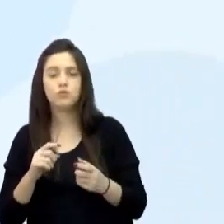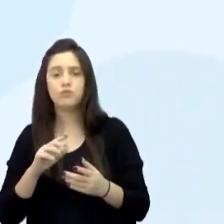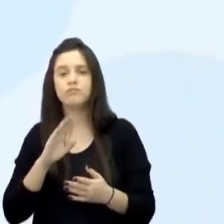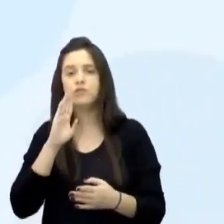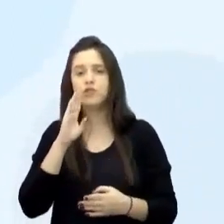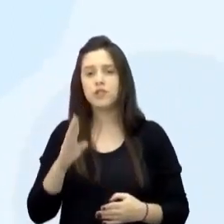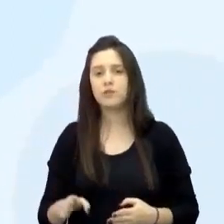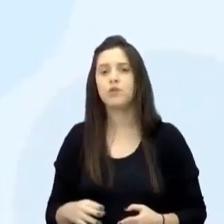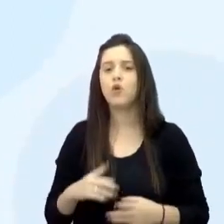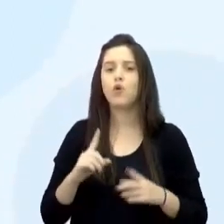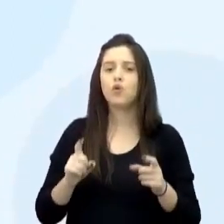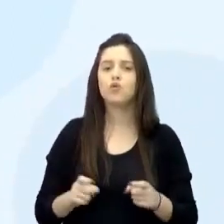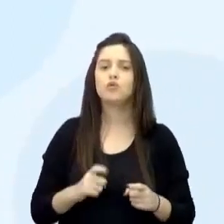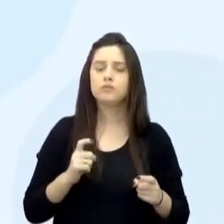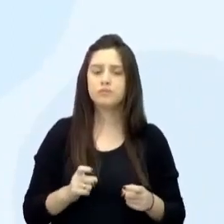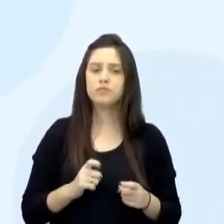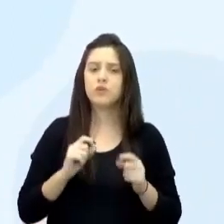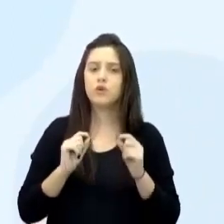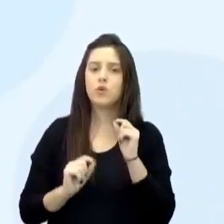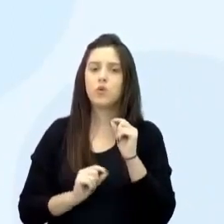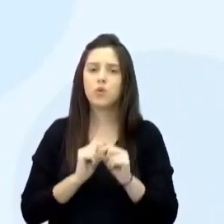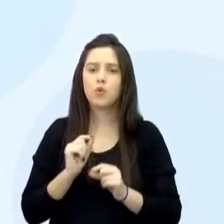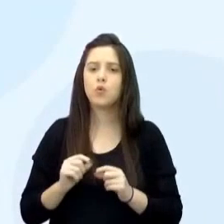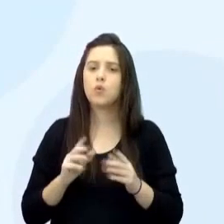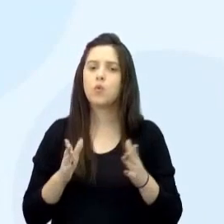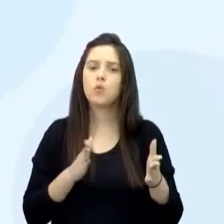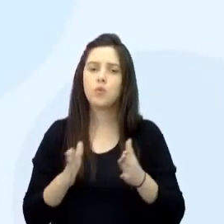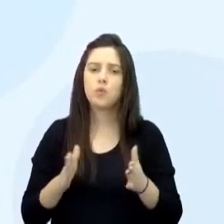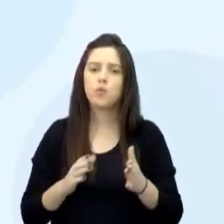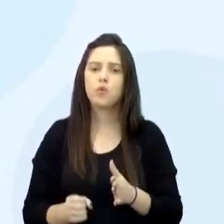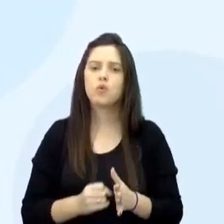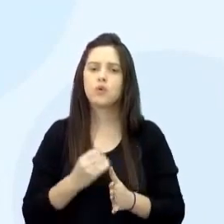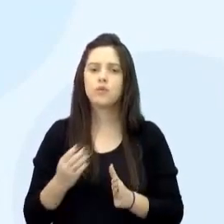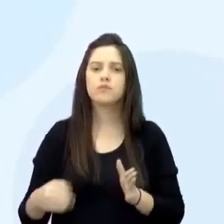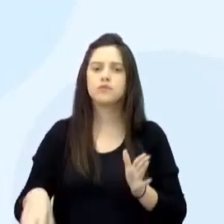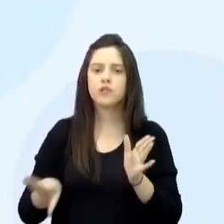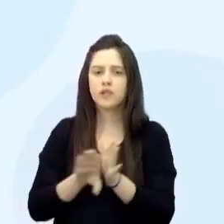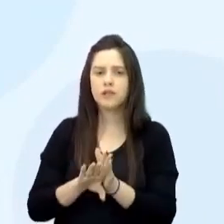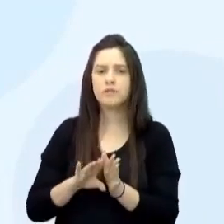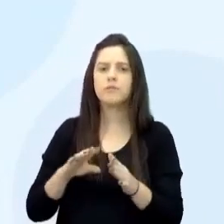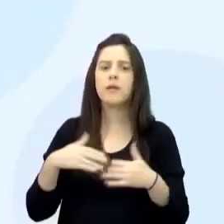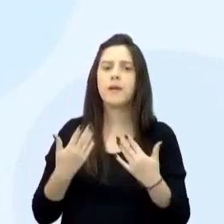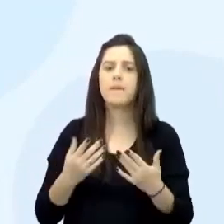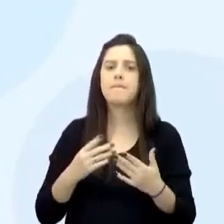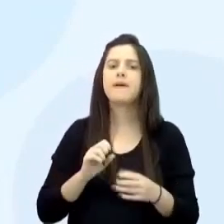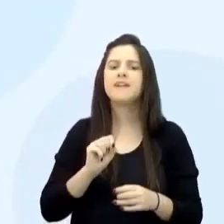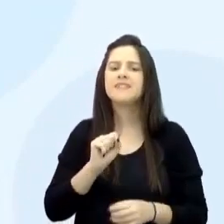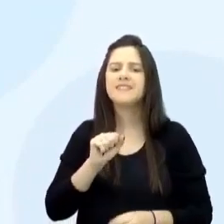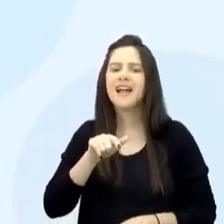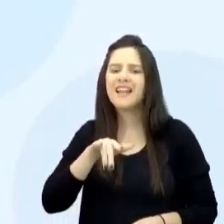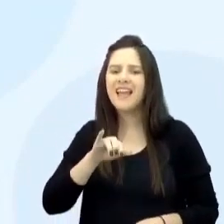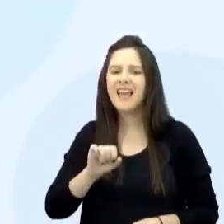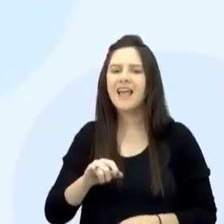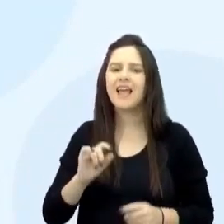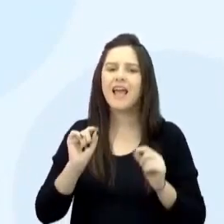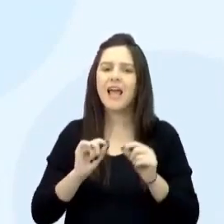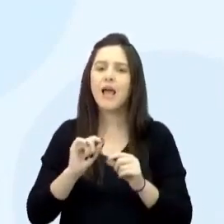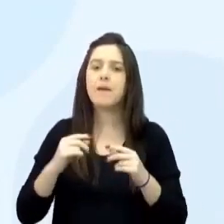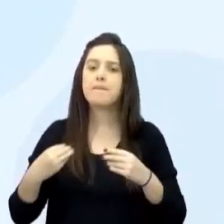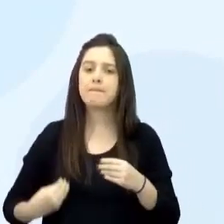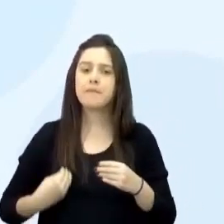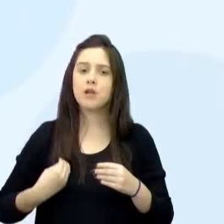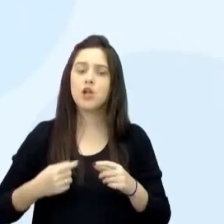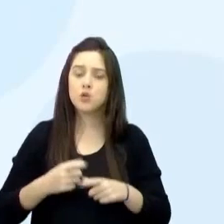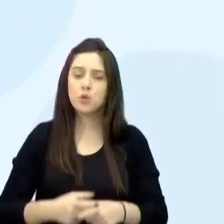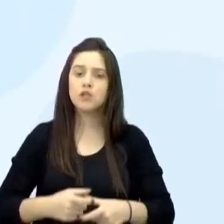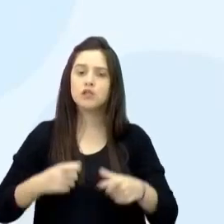os processos de produção, pelos quais um produto passou para chegar até nós. Vale salientar que há a presença de uma